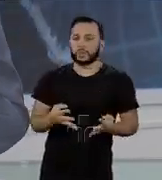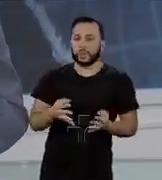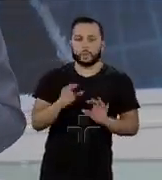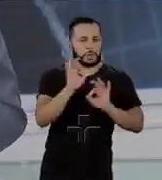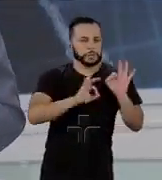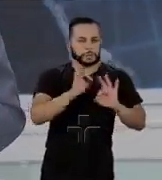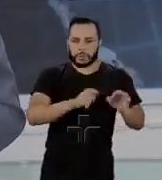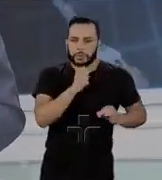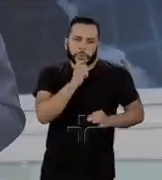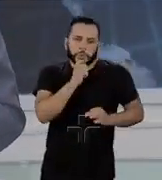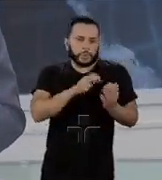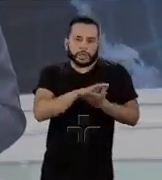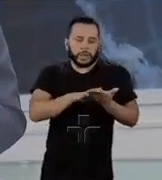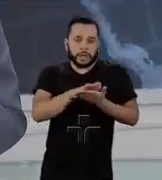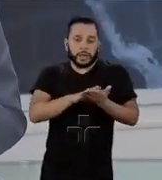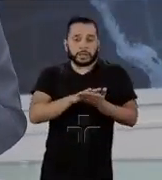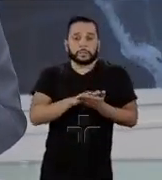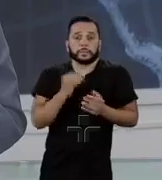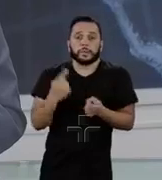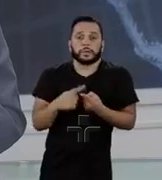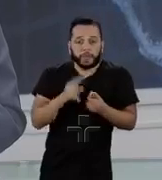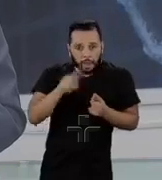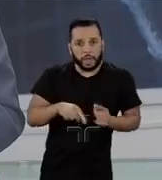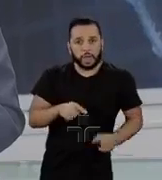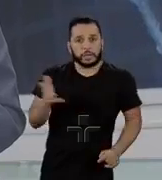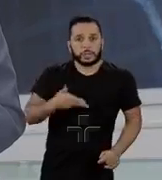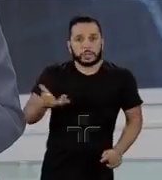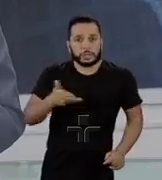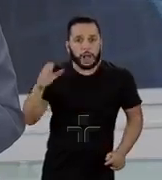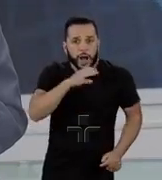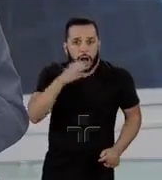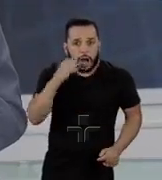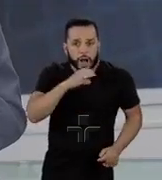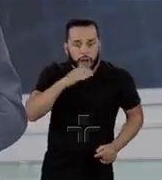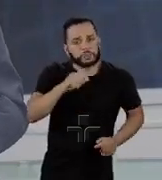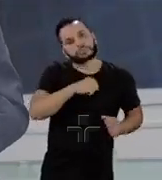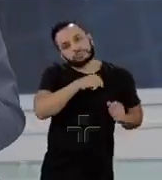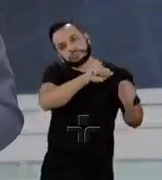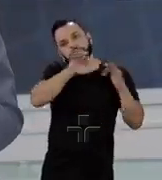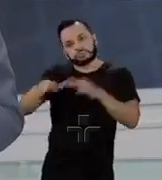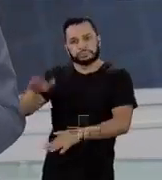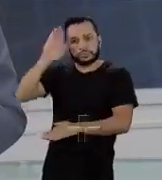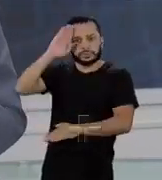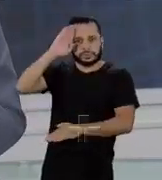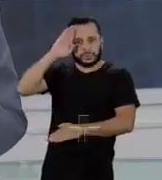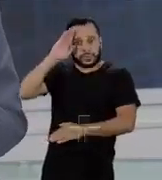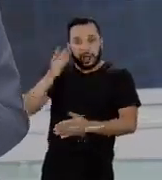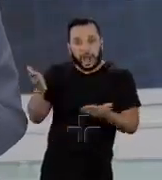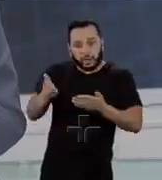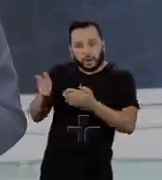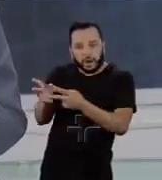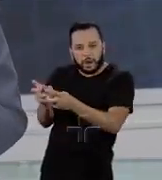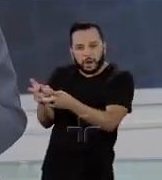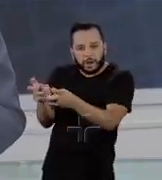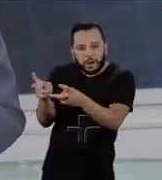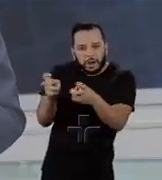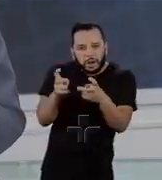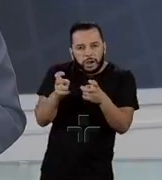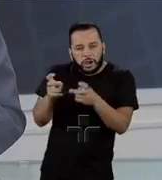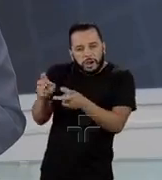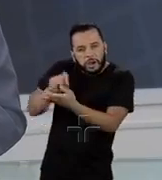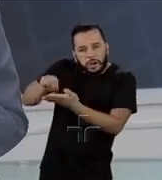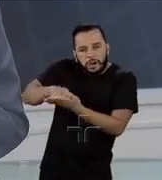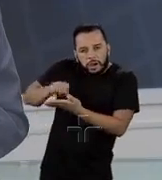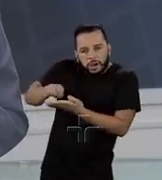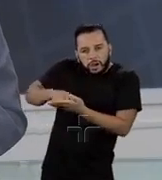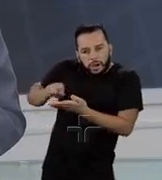numa situação de emergência. Então, também quero crer que esse período foi um período necessário para amadurecer e para reorganizar, como o Pondé